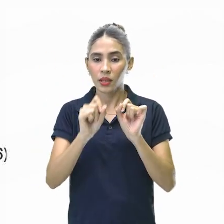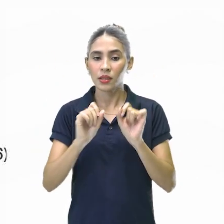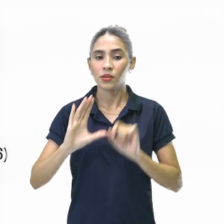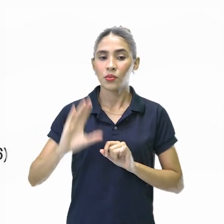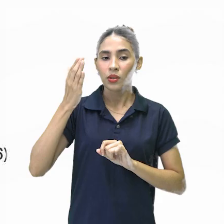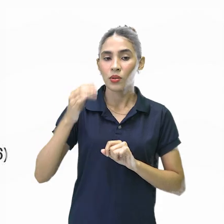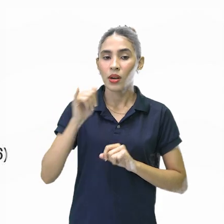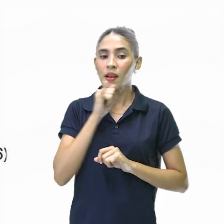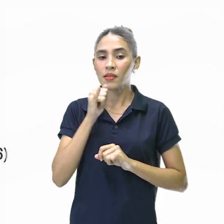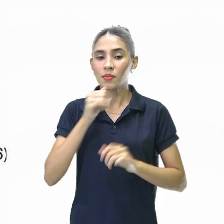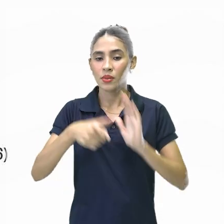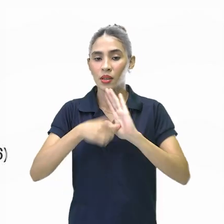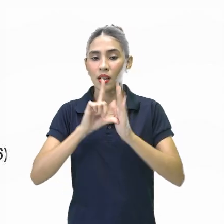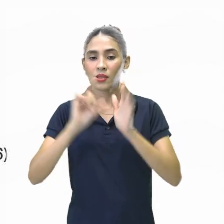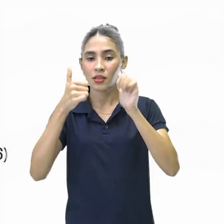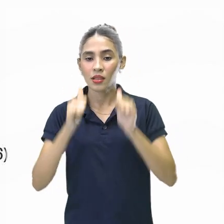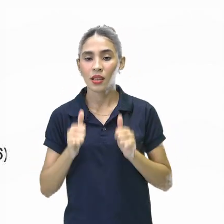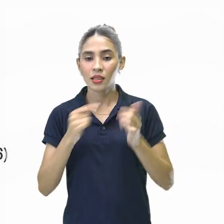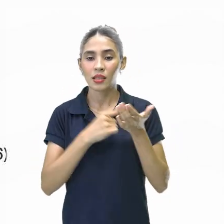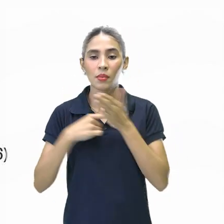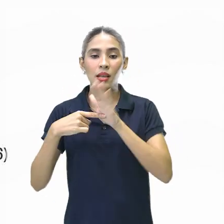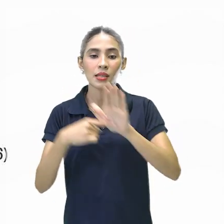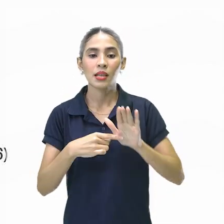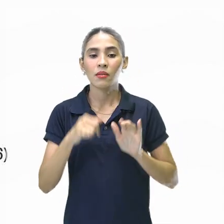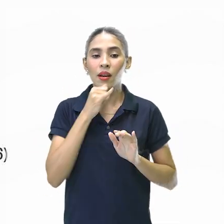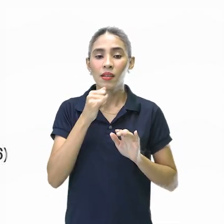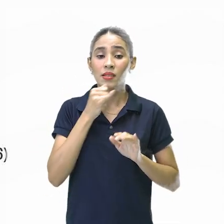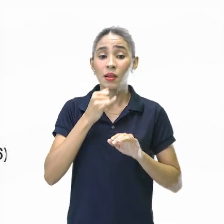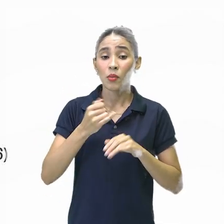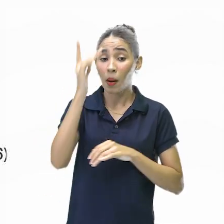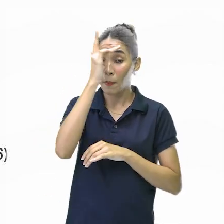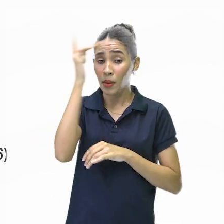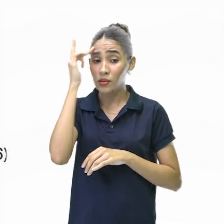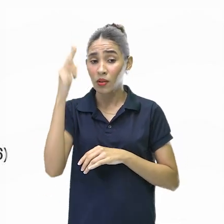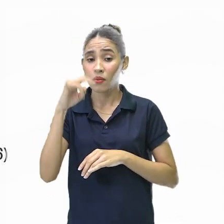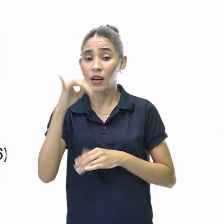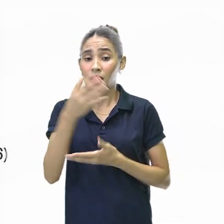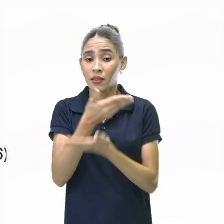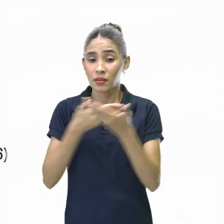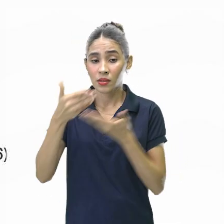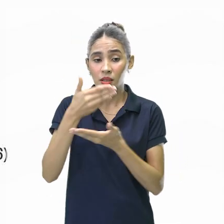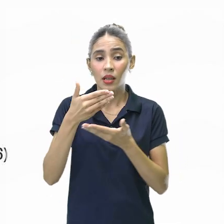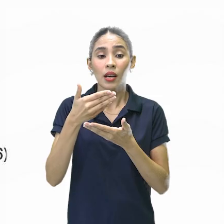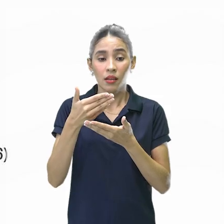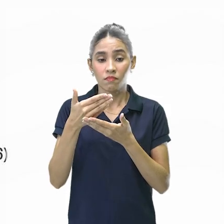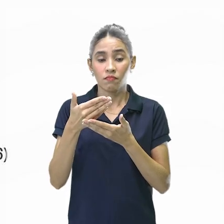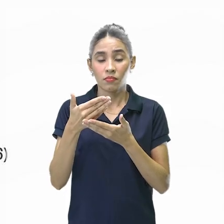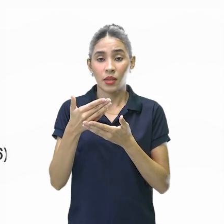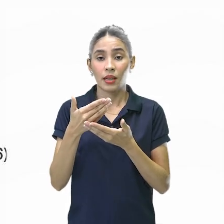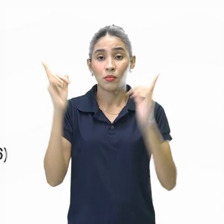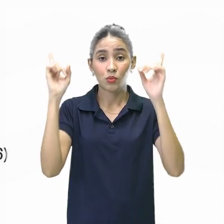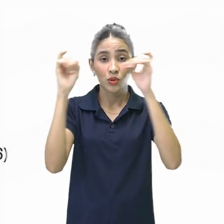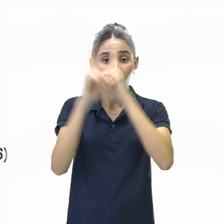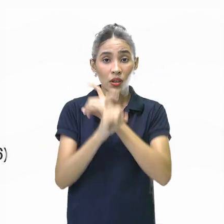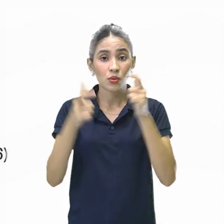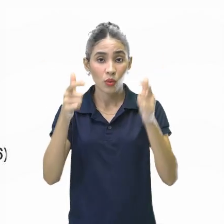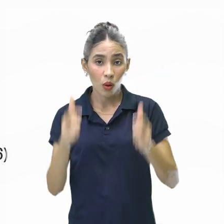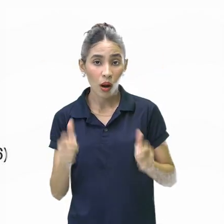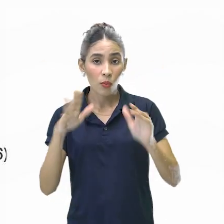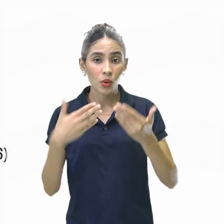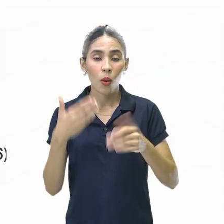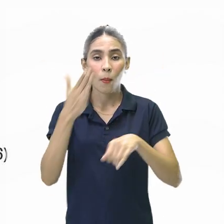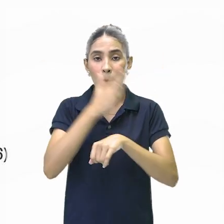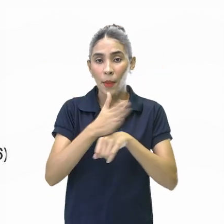de imprevisibilidade que se apresentam quando o praticante interage com um ambiente desafiador. Então, as práticas corporais